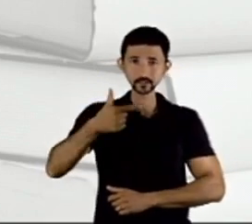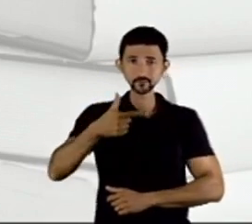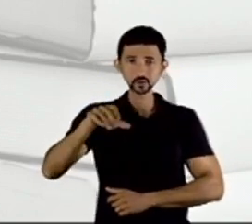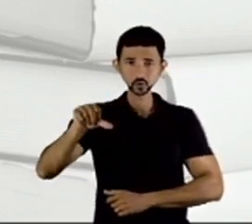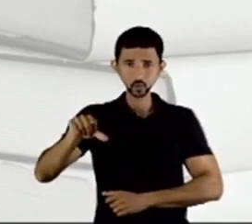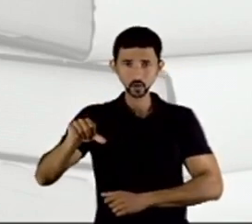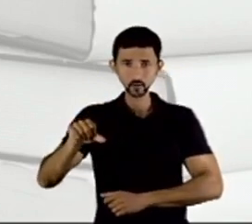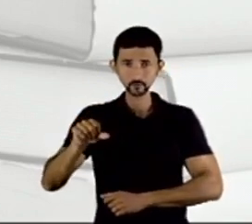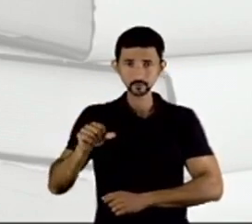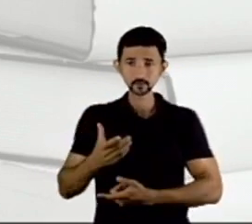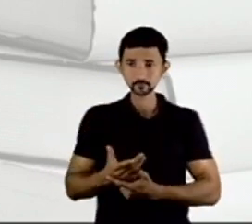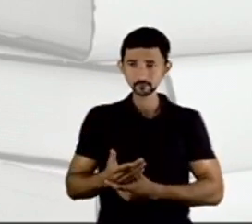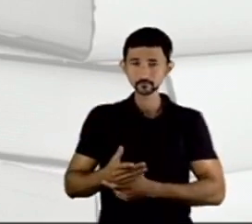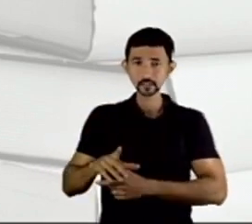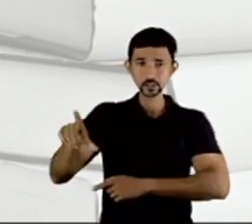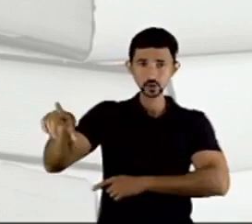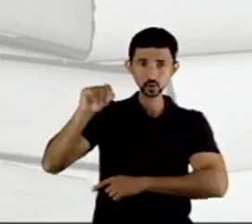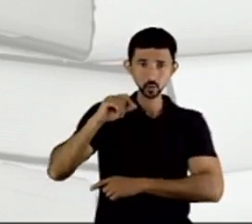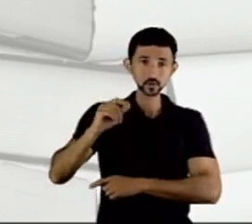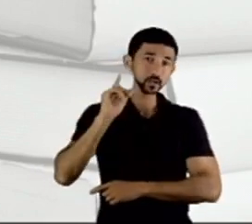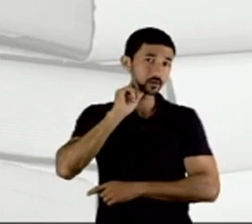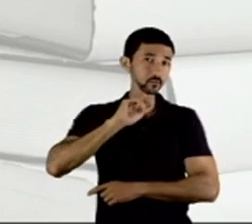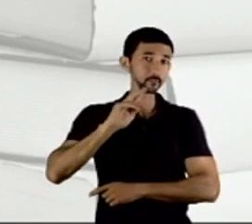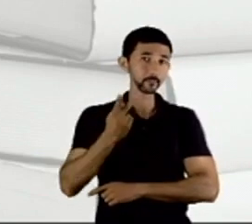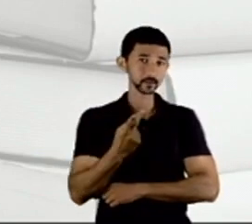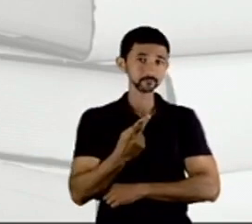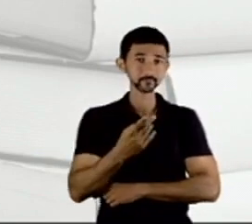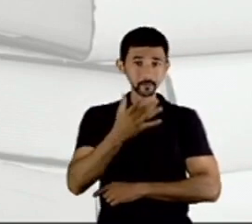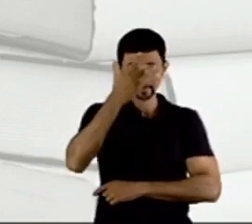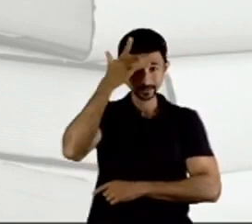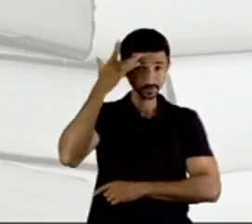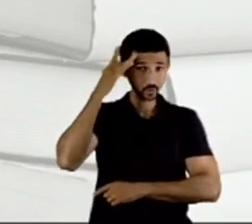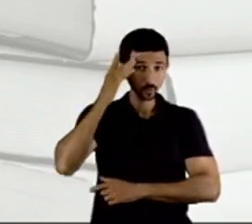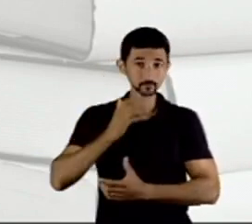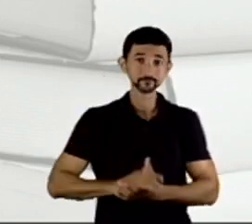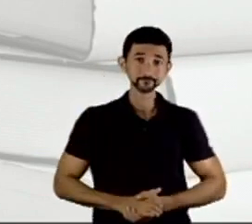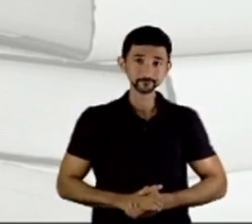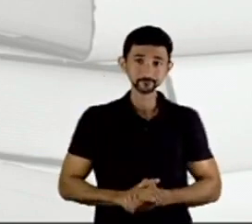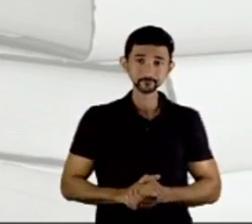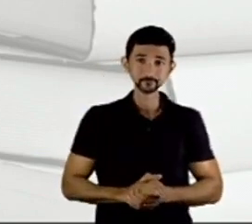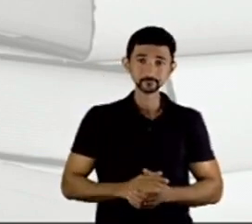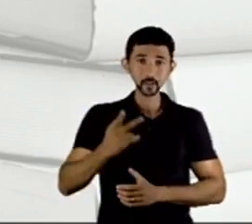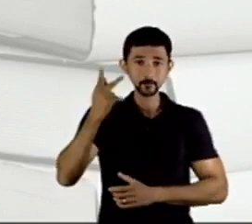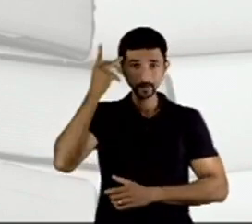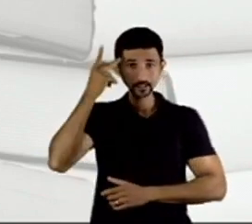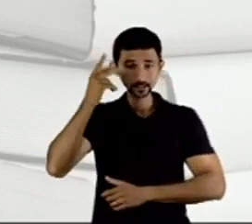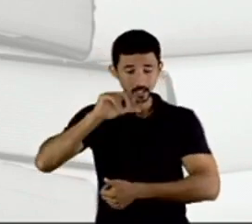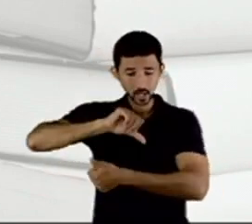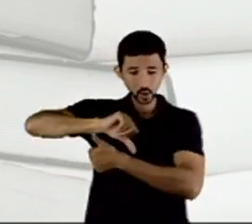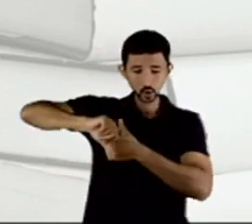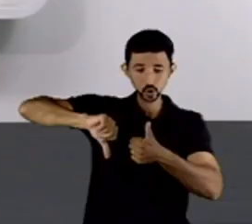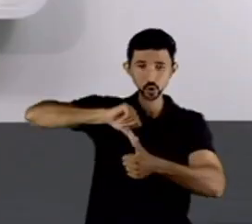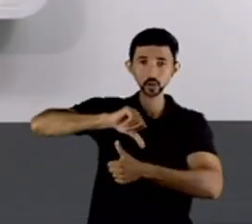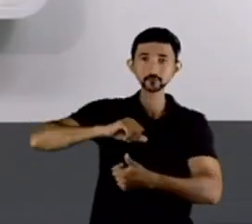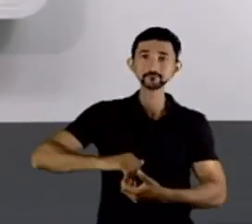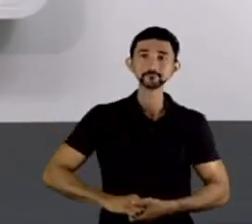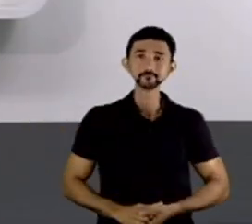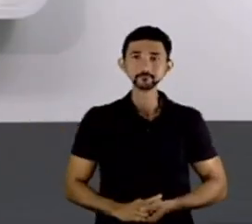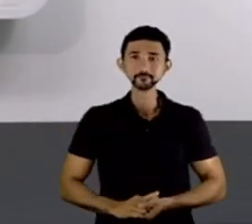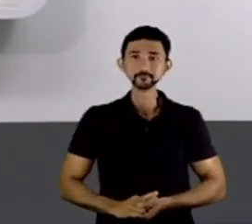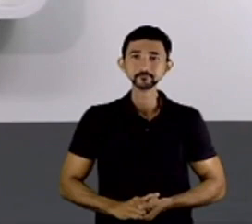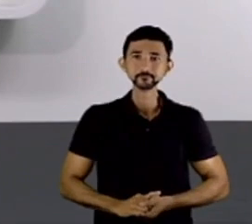indicar um mineiro para presidente, né? Na sucessão seria um mineiro. Se ele era paulista, café com leite, café, leite, café,